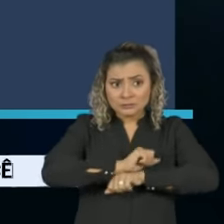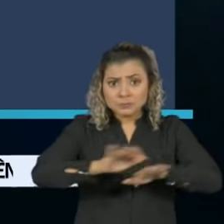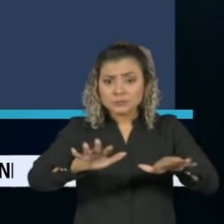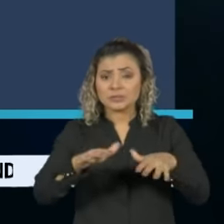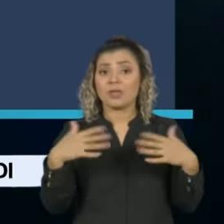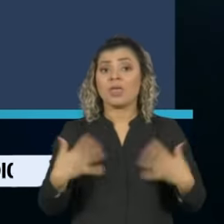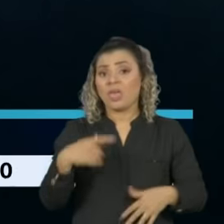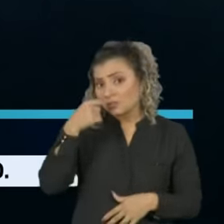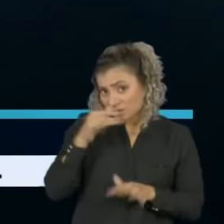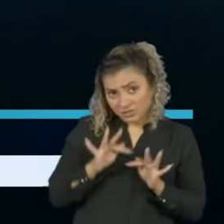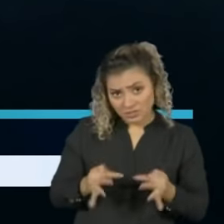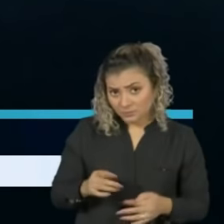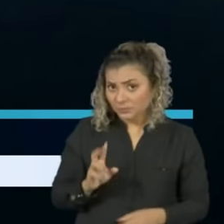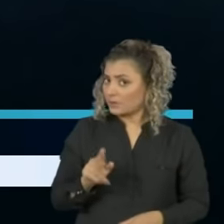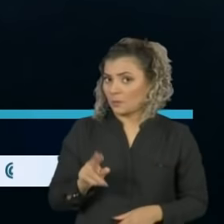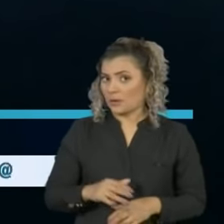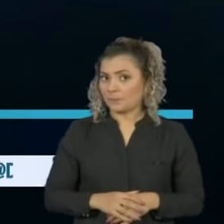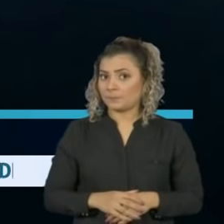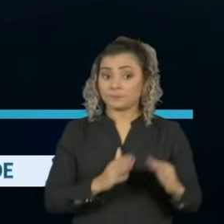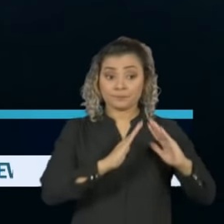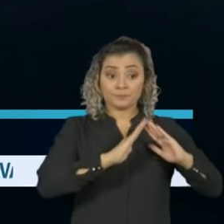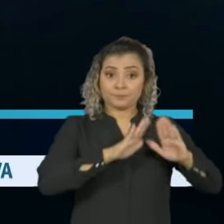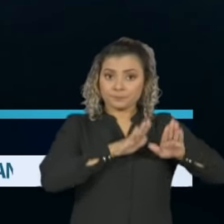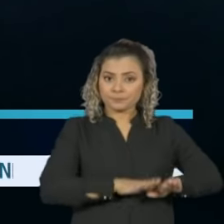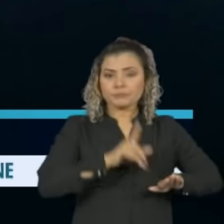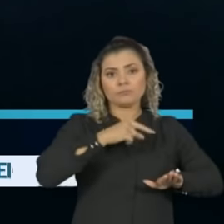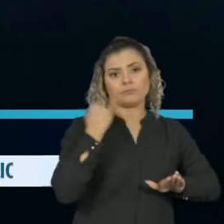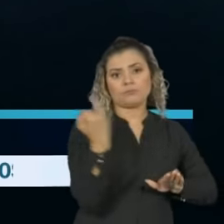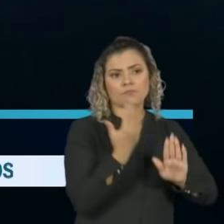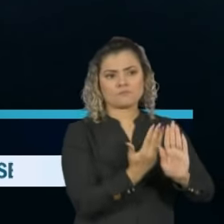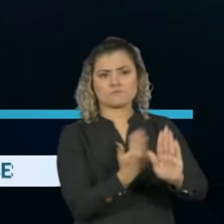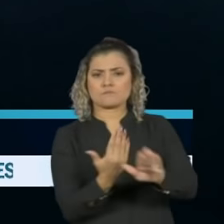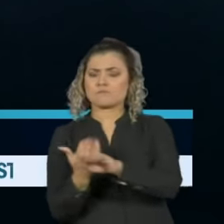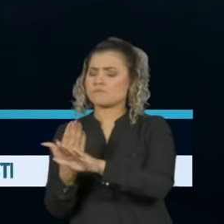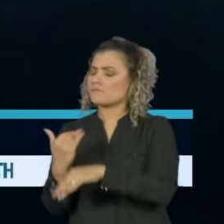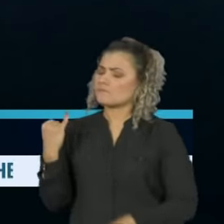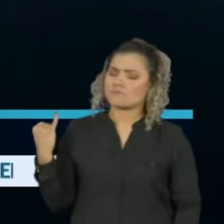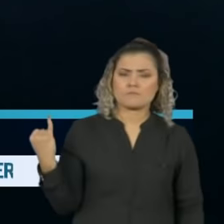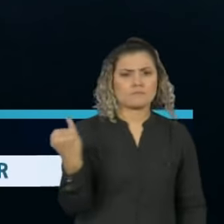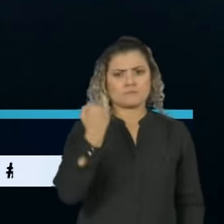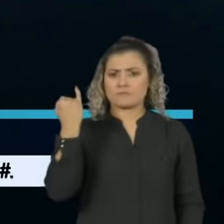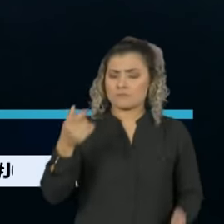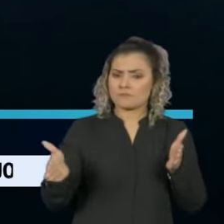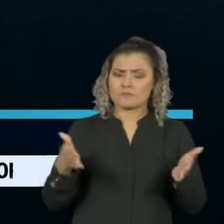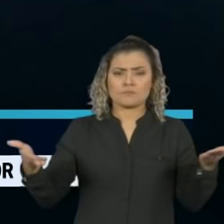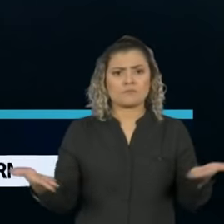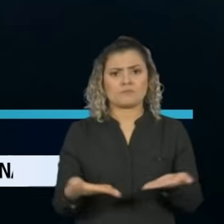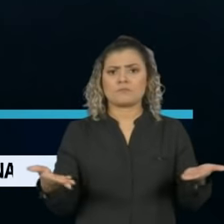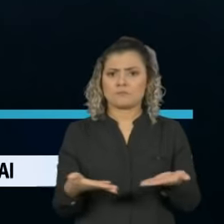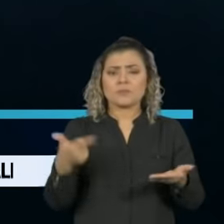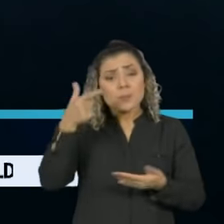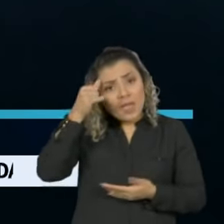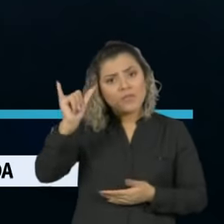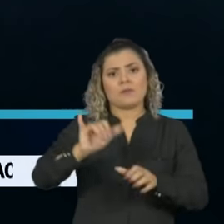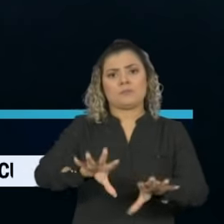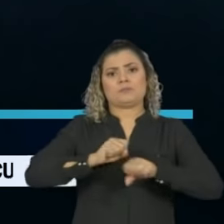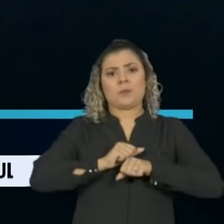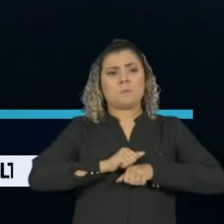um resfriadinho. O isolamento social é uma das ferramentas mais importantes que temos atualmente para evitar